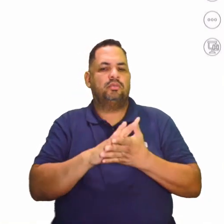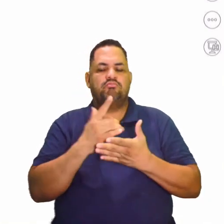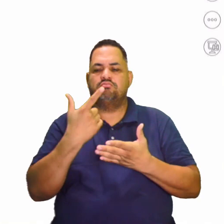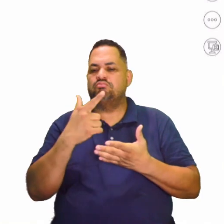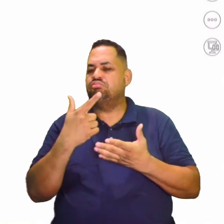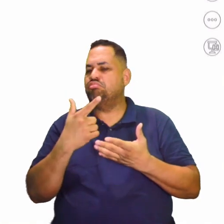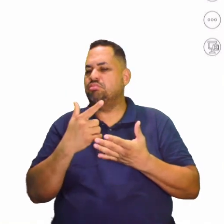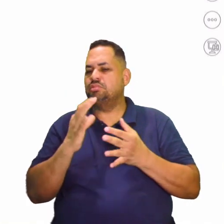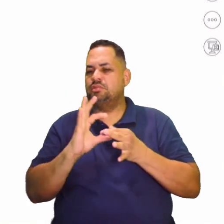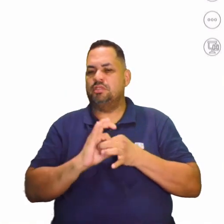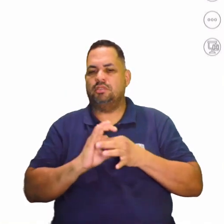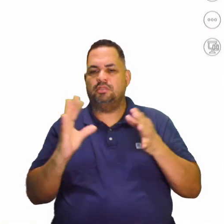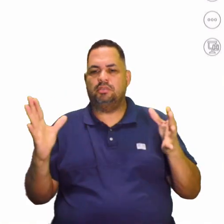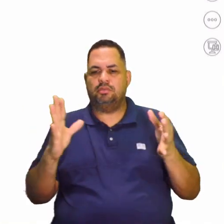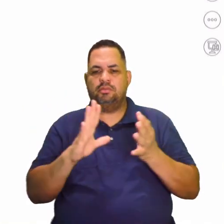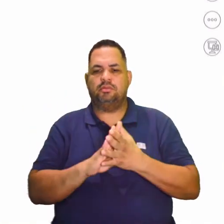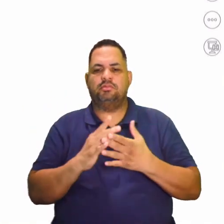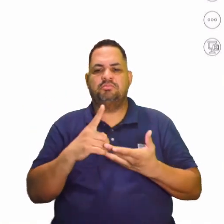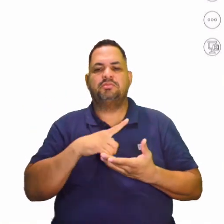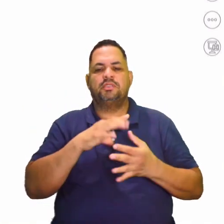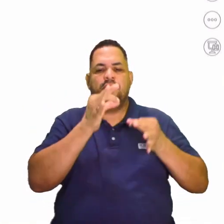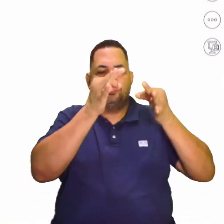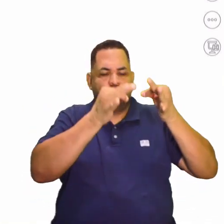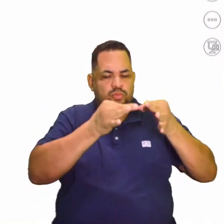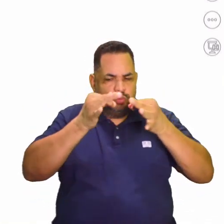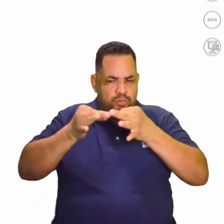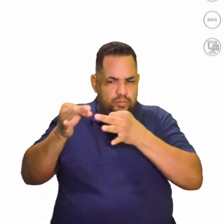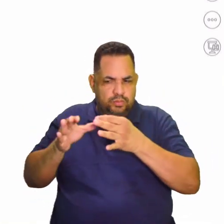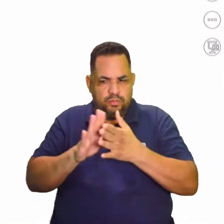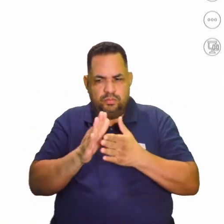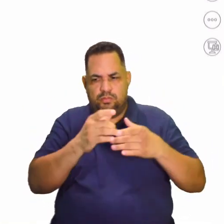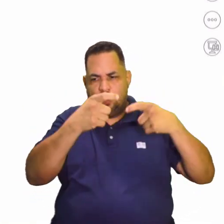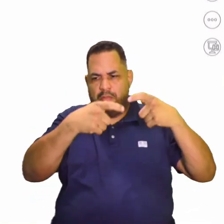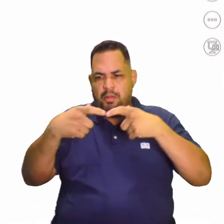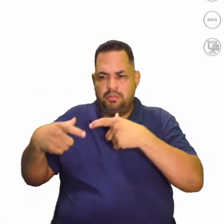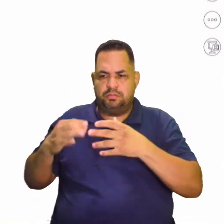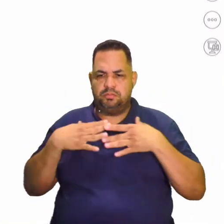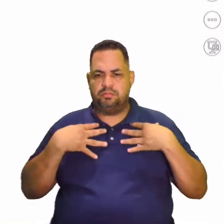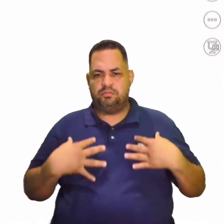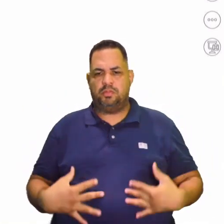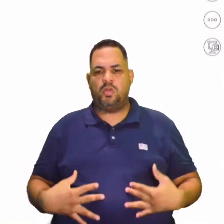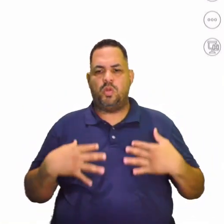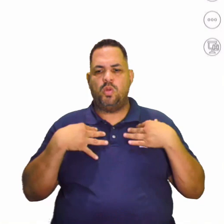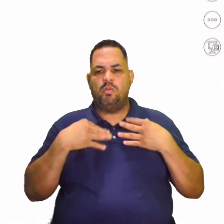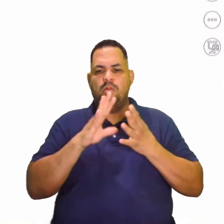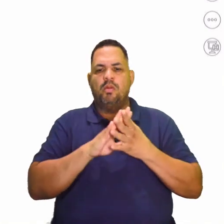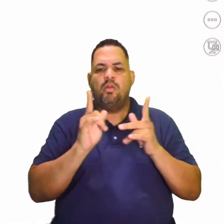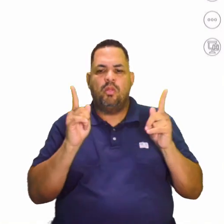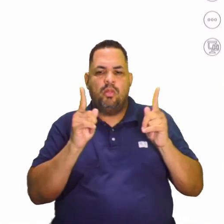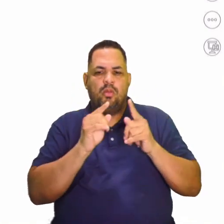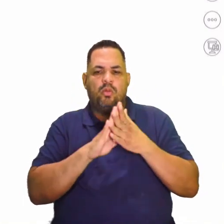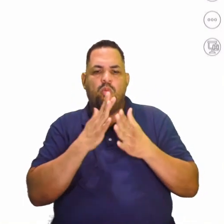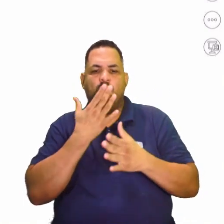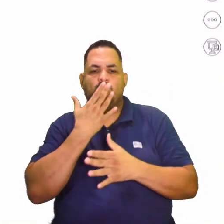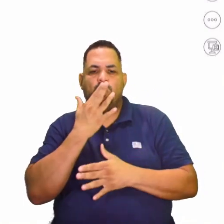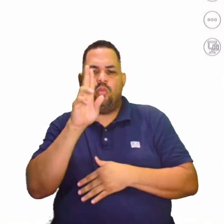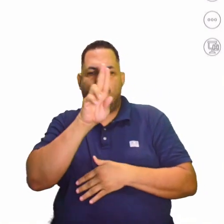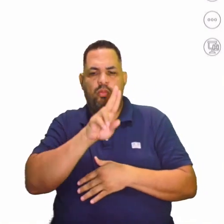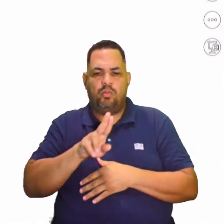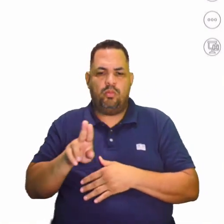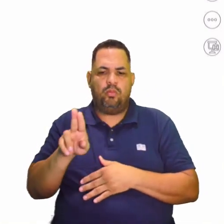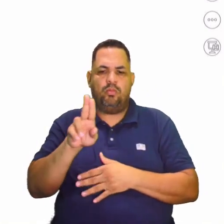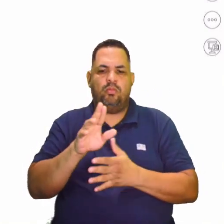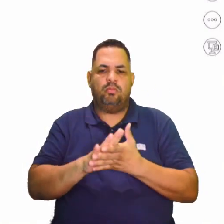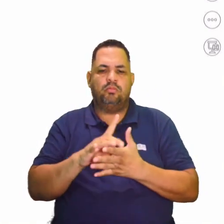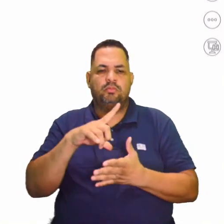padrão, ou seja, a posição dos personagens, posição do corpo, as proporções, as cores